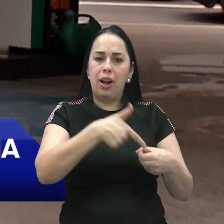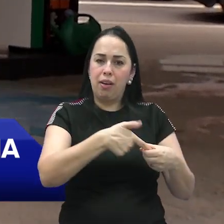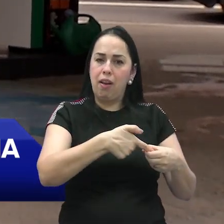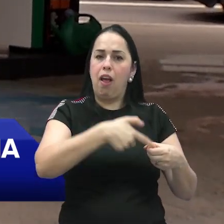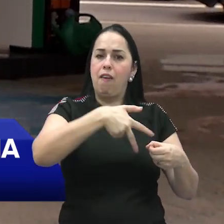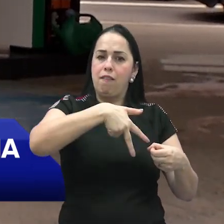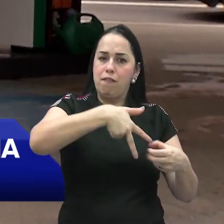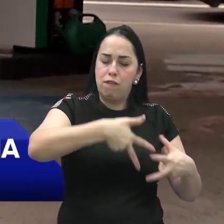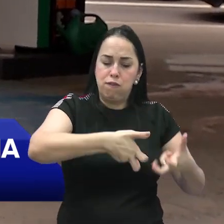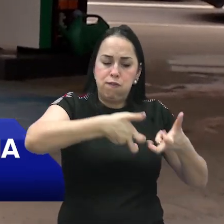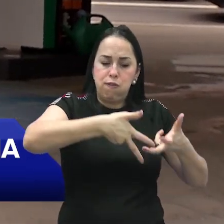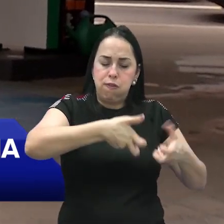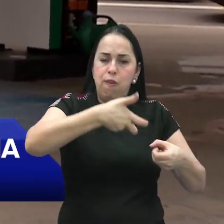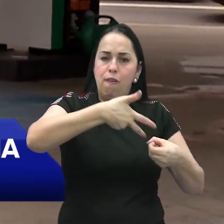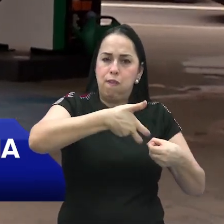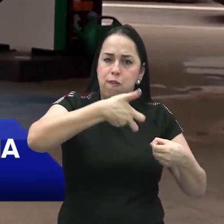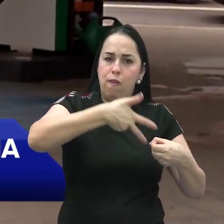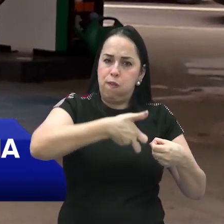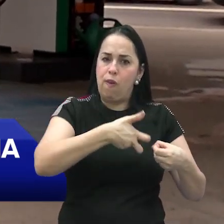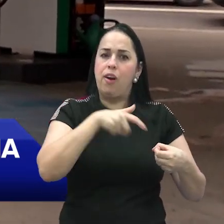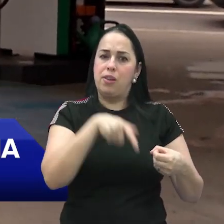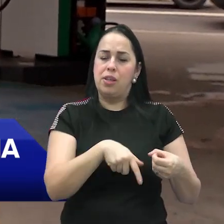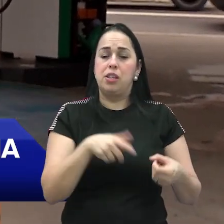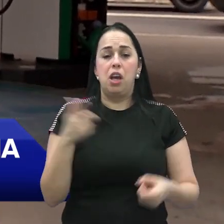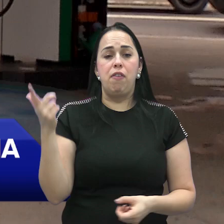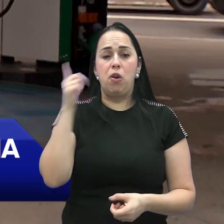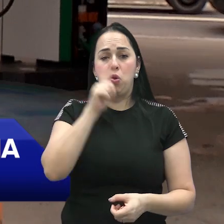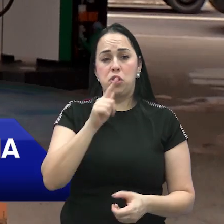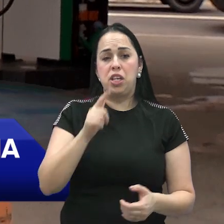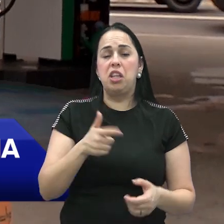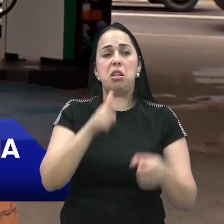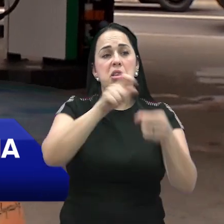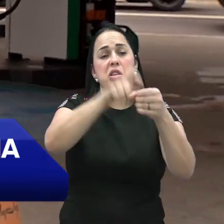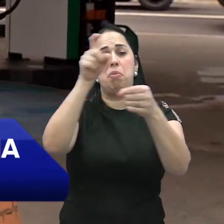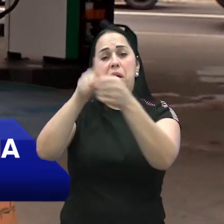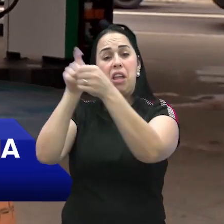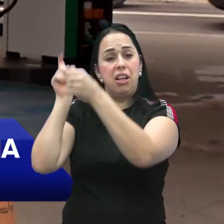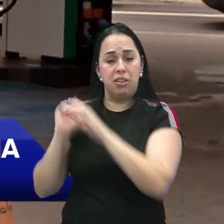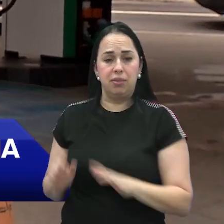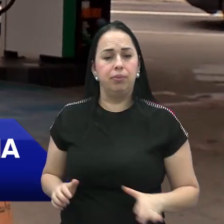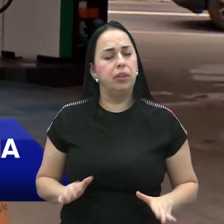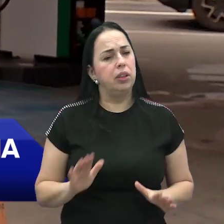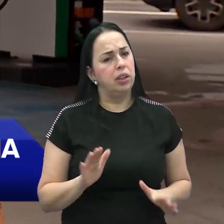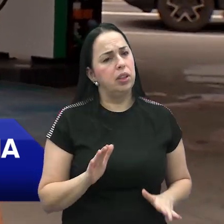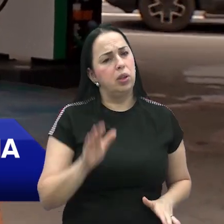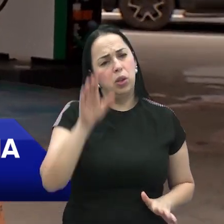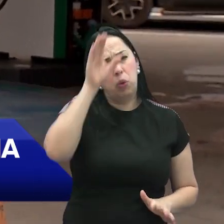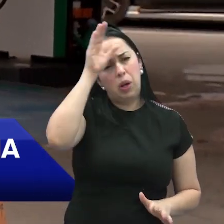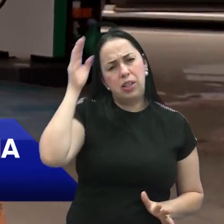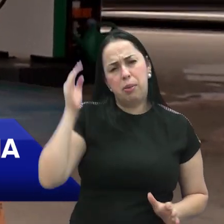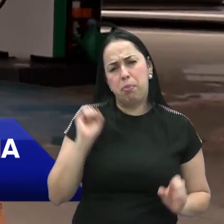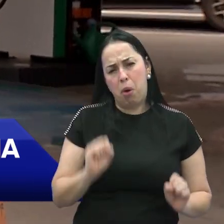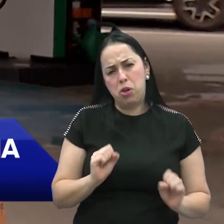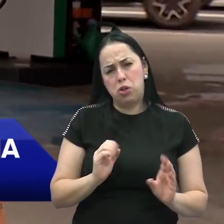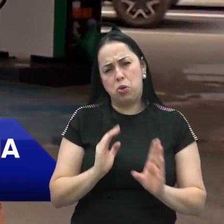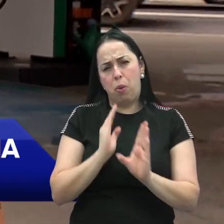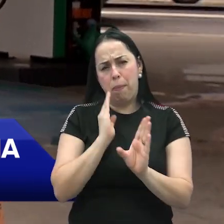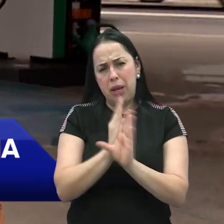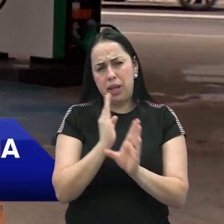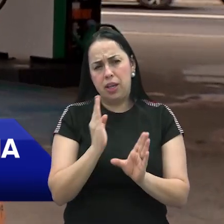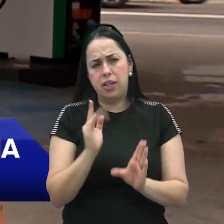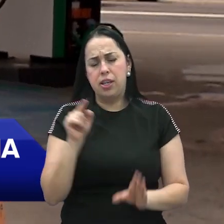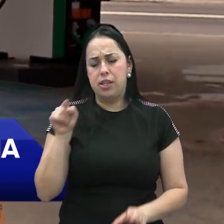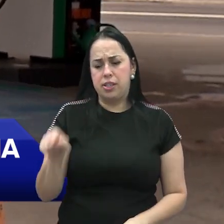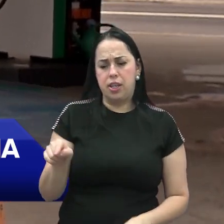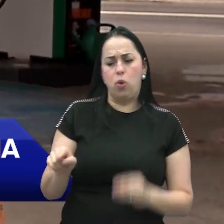uma medida muito mais eficiente e que a gente chegaria nesse resultado muito mais diretamente. E de que maneira o consumidor pode identificar se vale